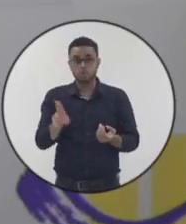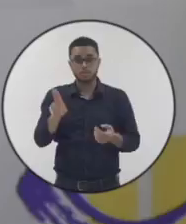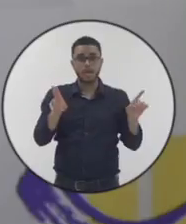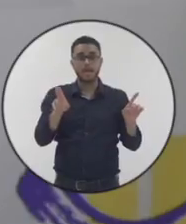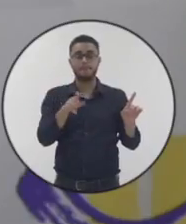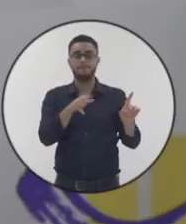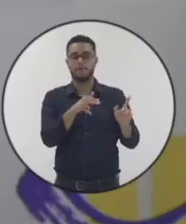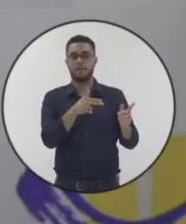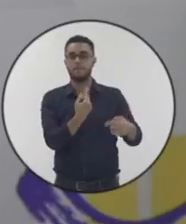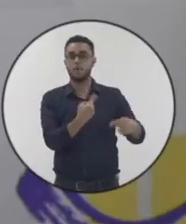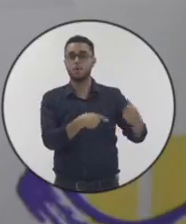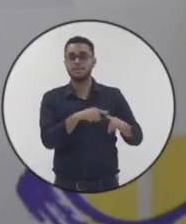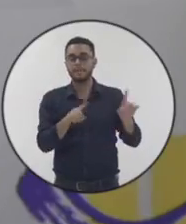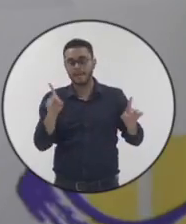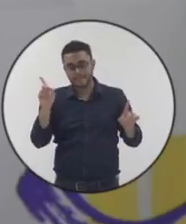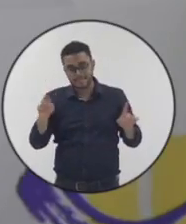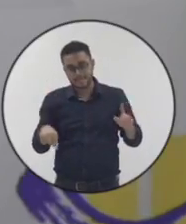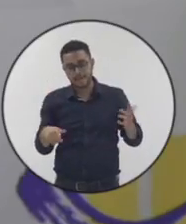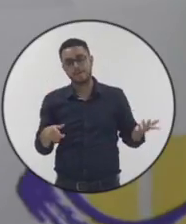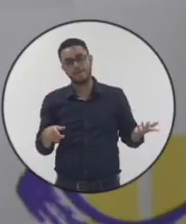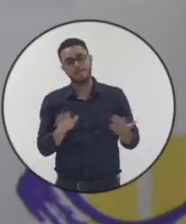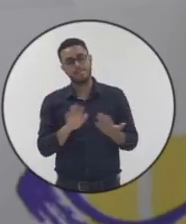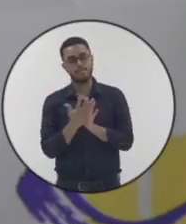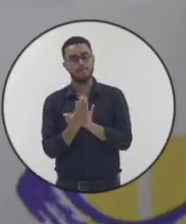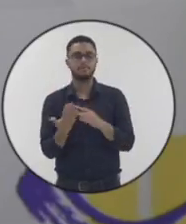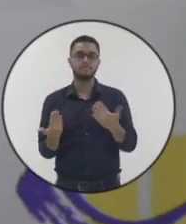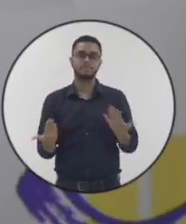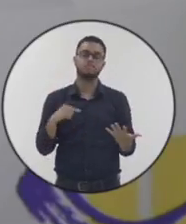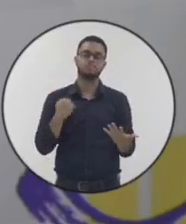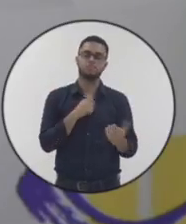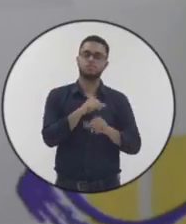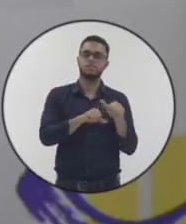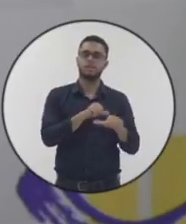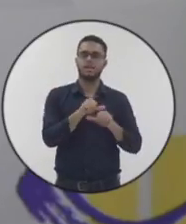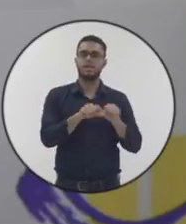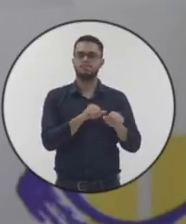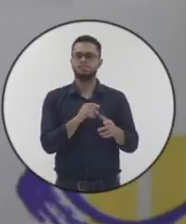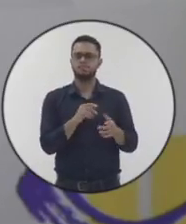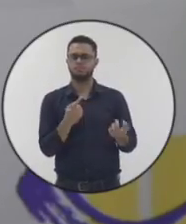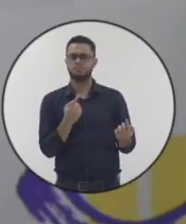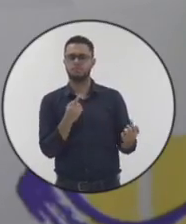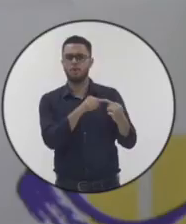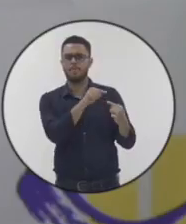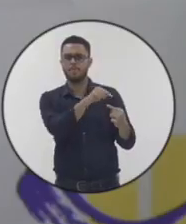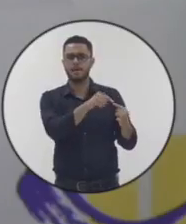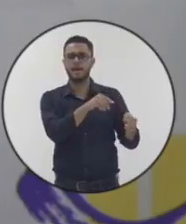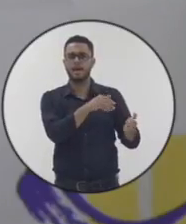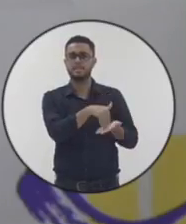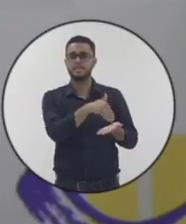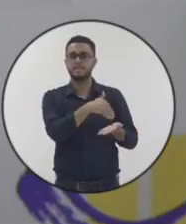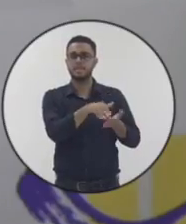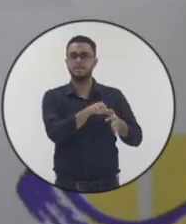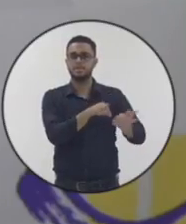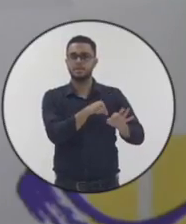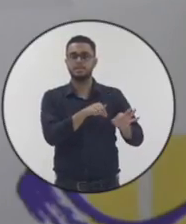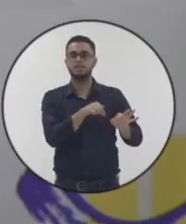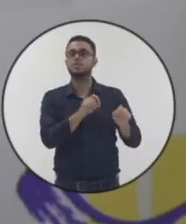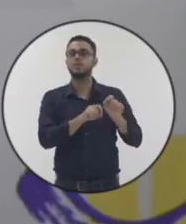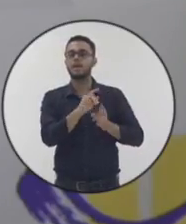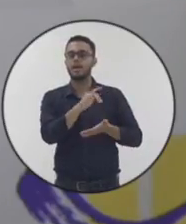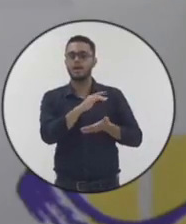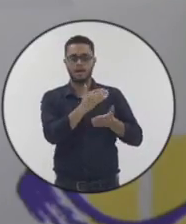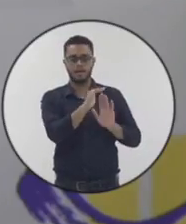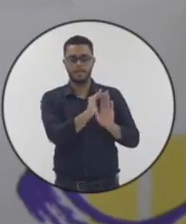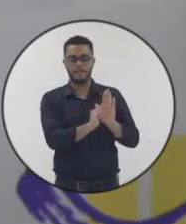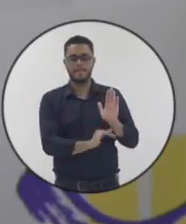dessas formações, a gente acabou mudando, em diálogo com a Secretaria de Planejamento, a própria ficha de triagem, que passou